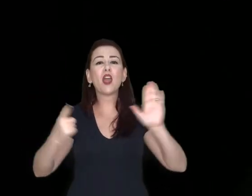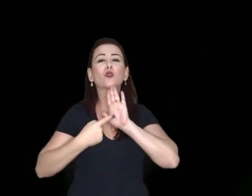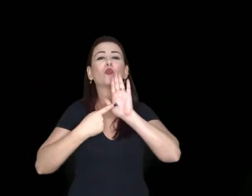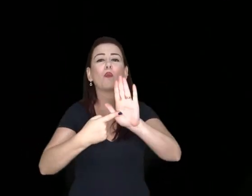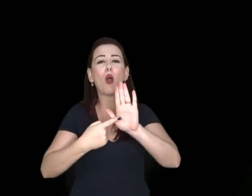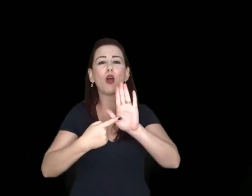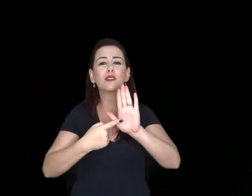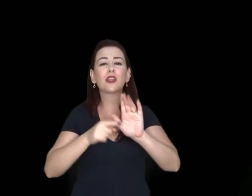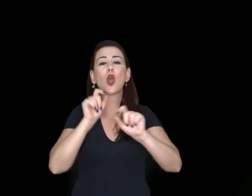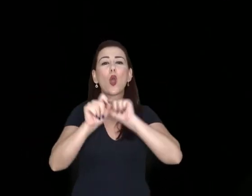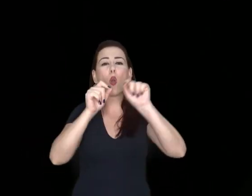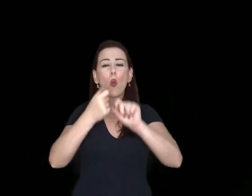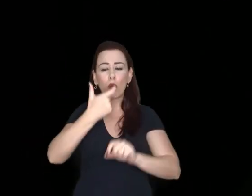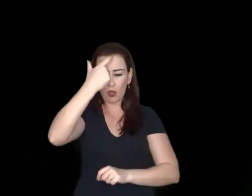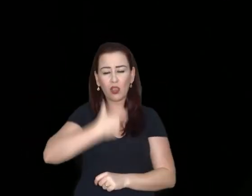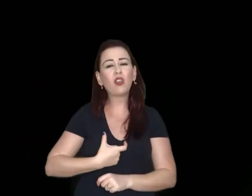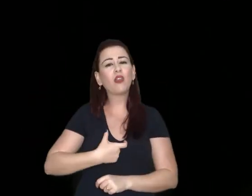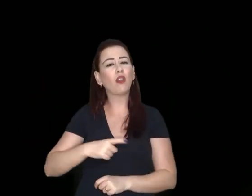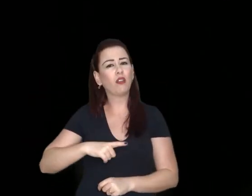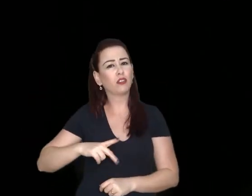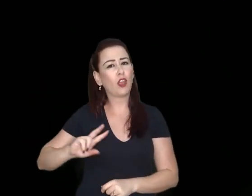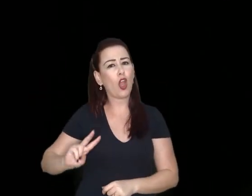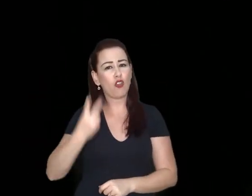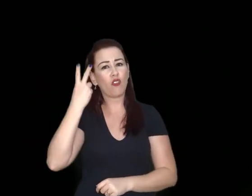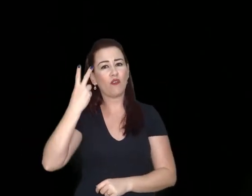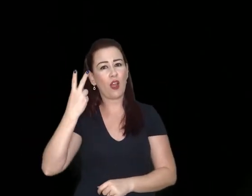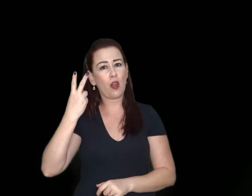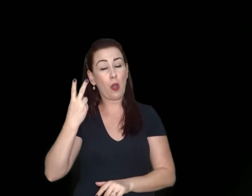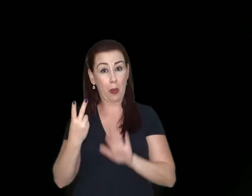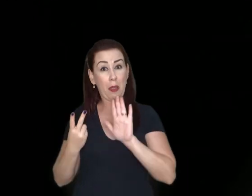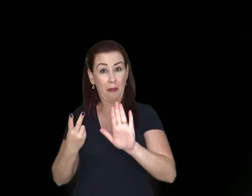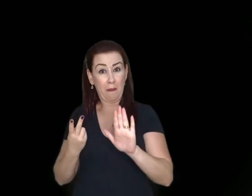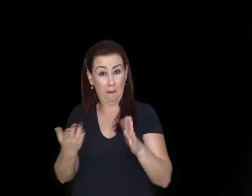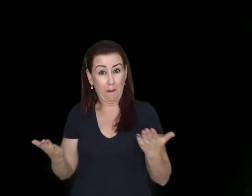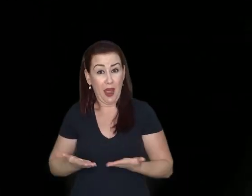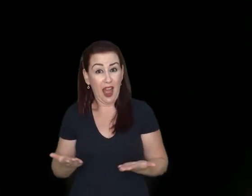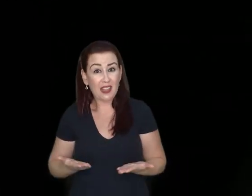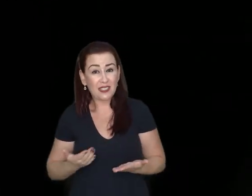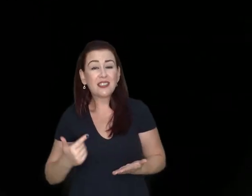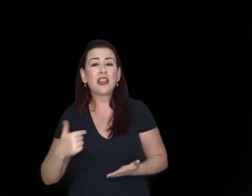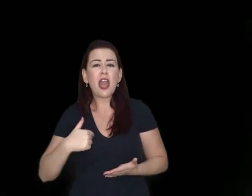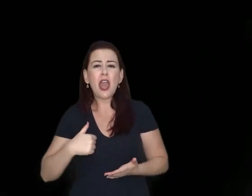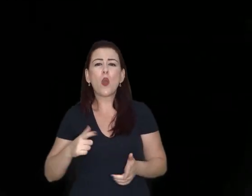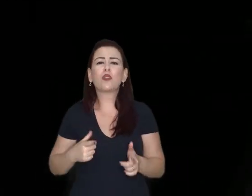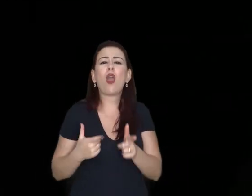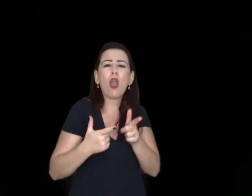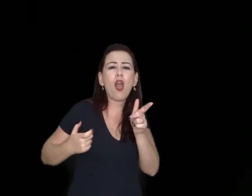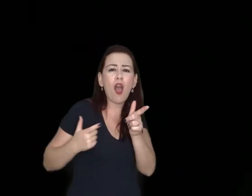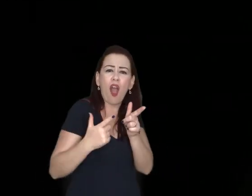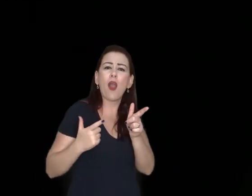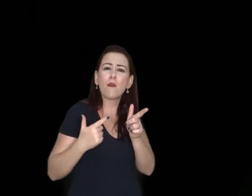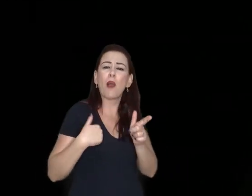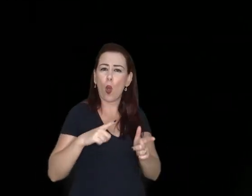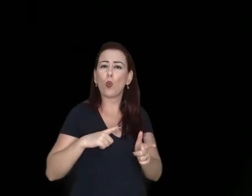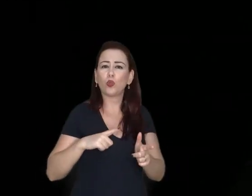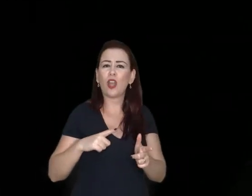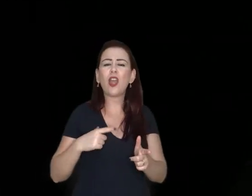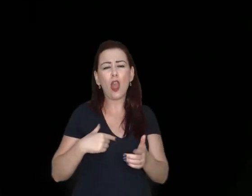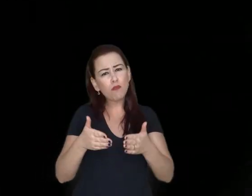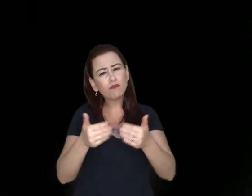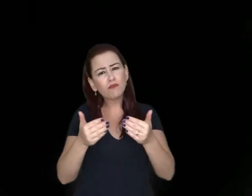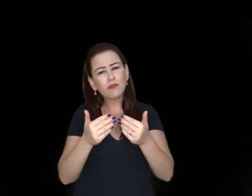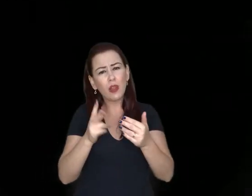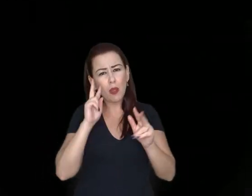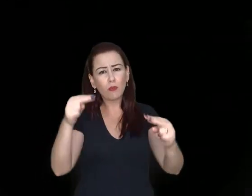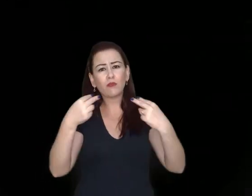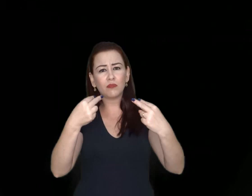o que valho. Mais avançada, eu pego em armas deste suplício